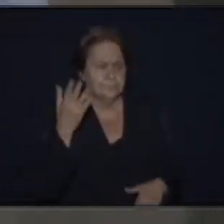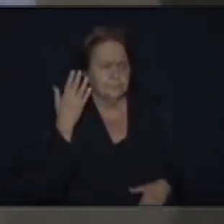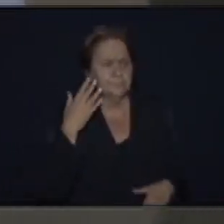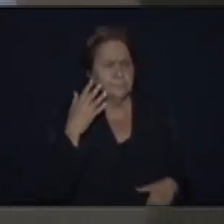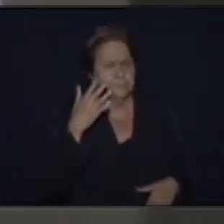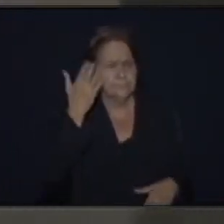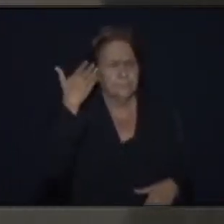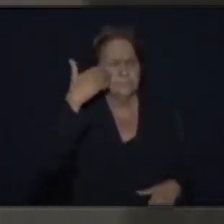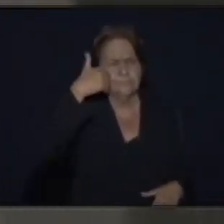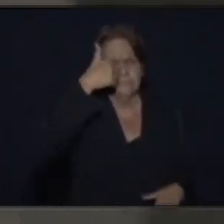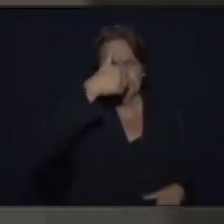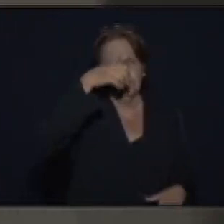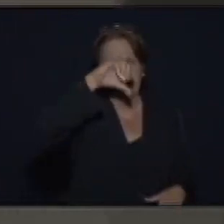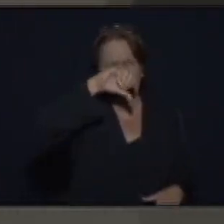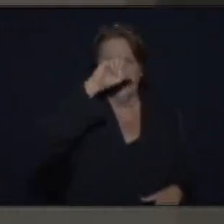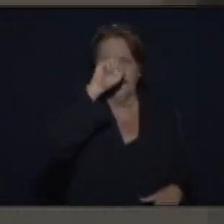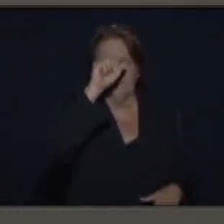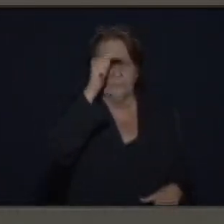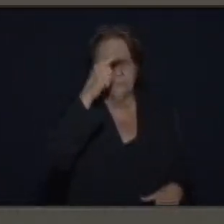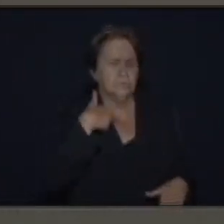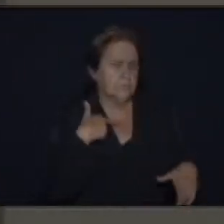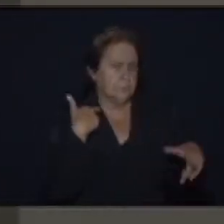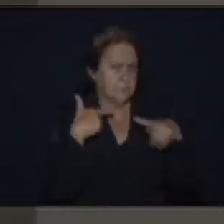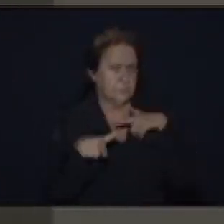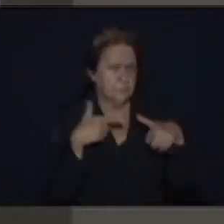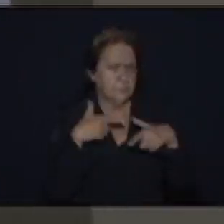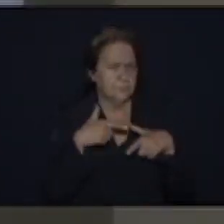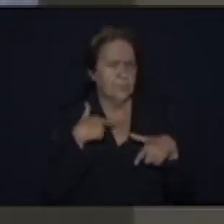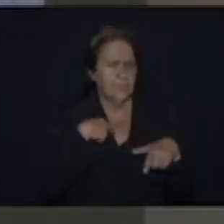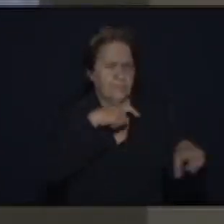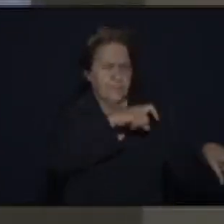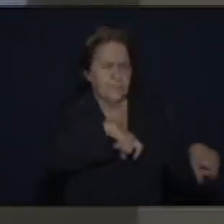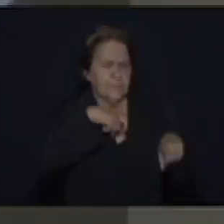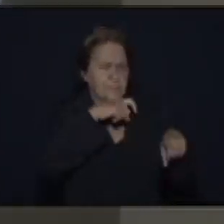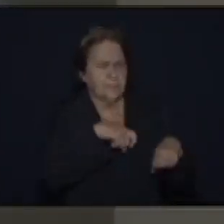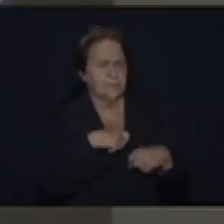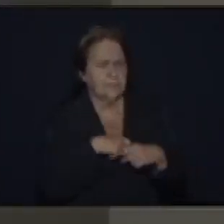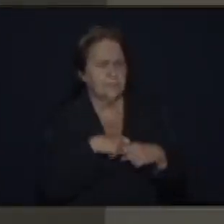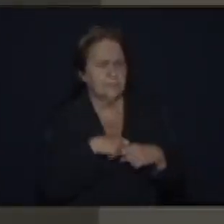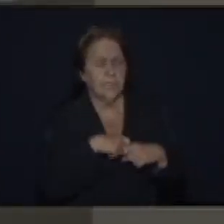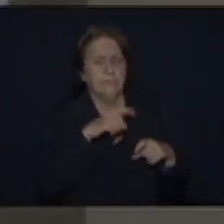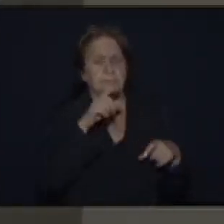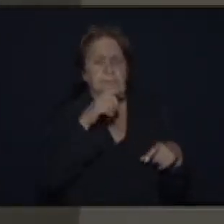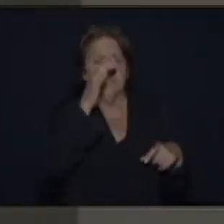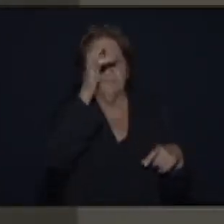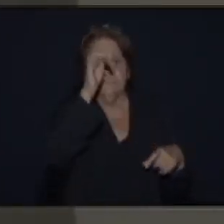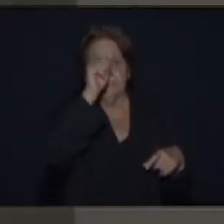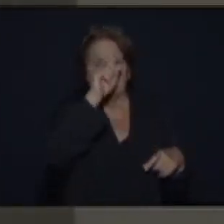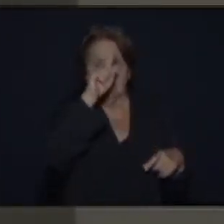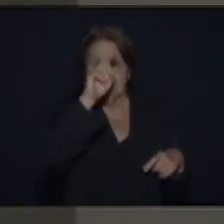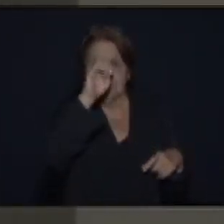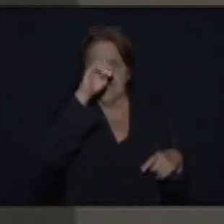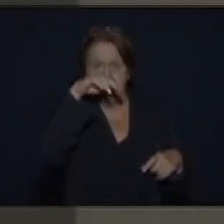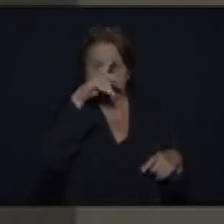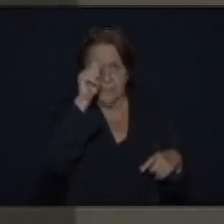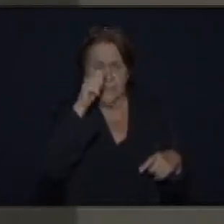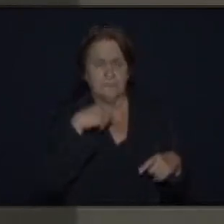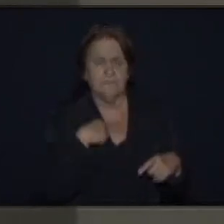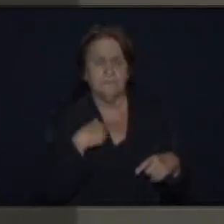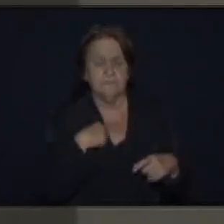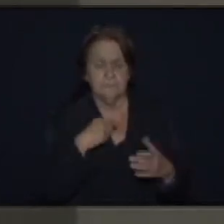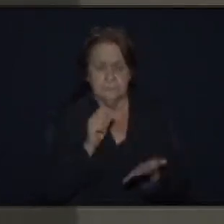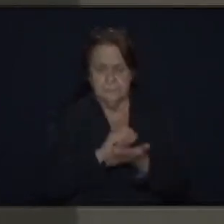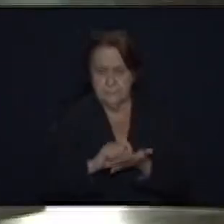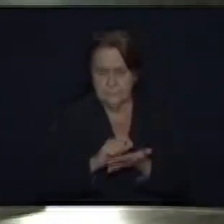ideia em 1937 eu trabalhava em uma fazenda e eu escrever meu primeiro livro Essa Fazenda